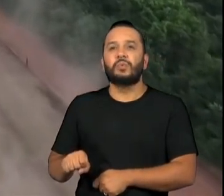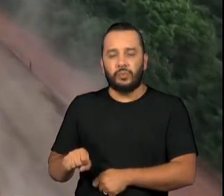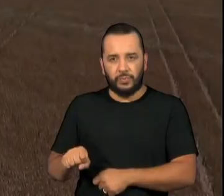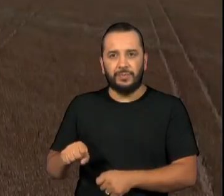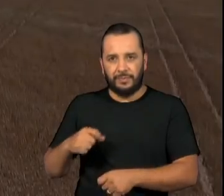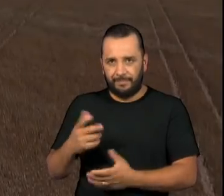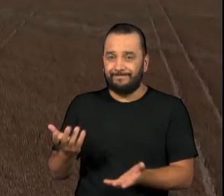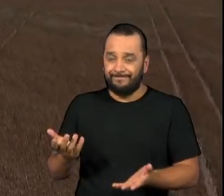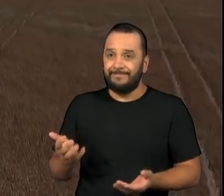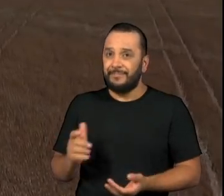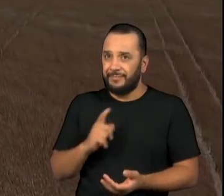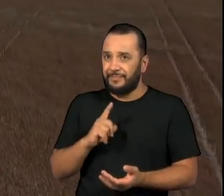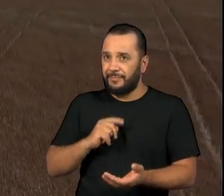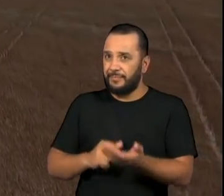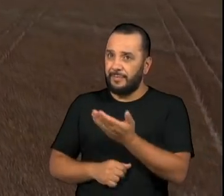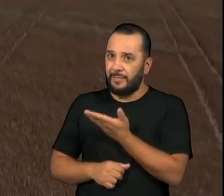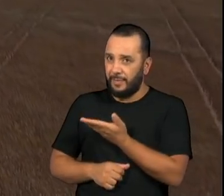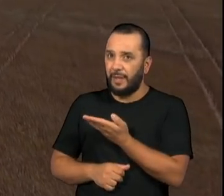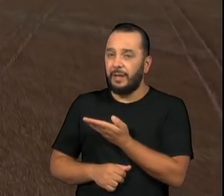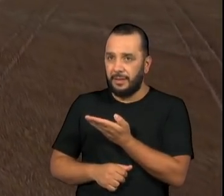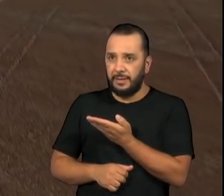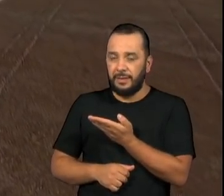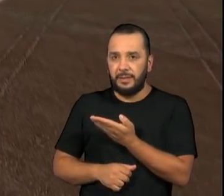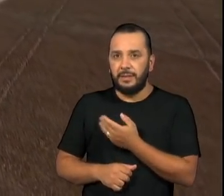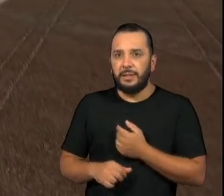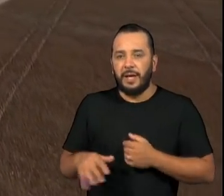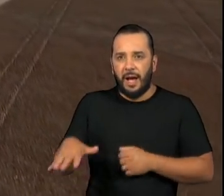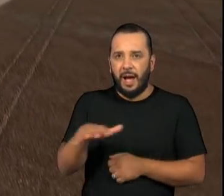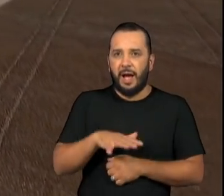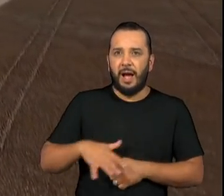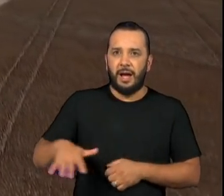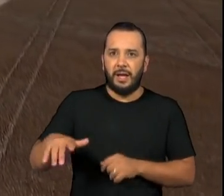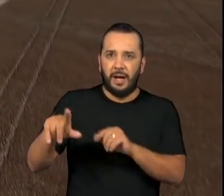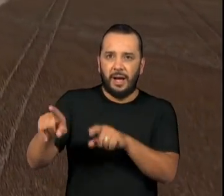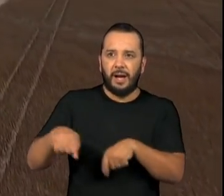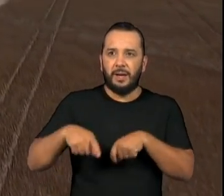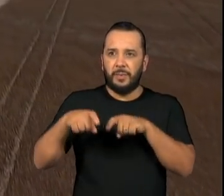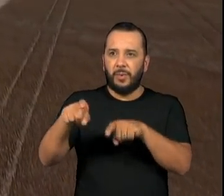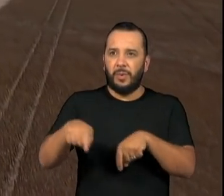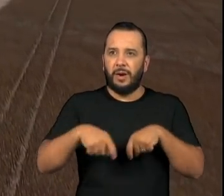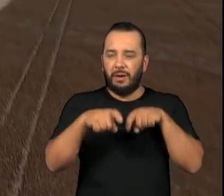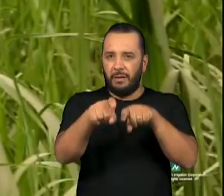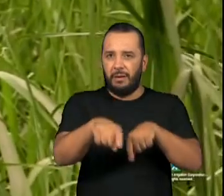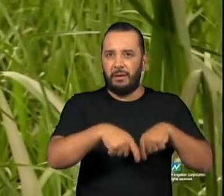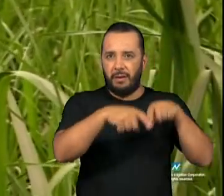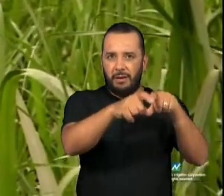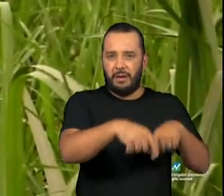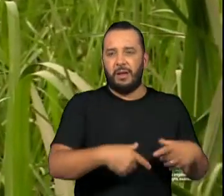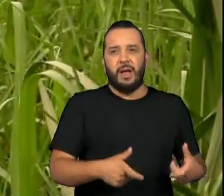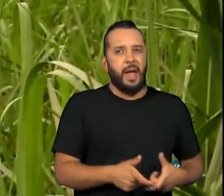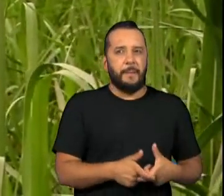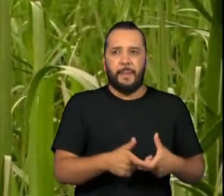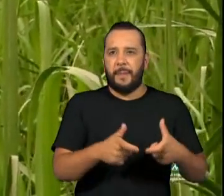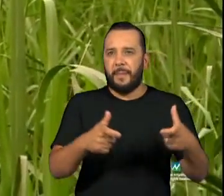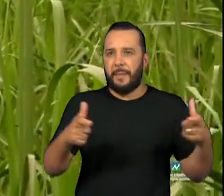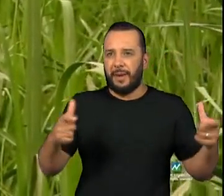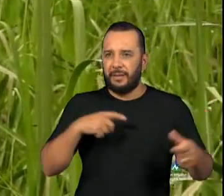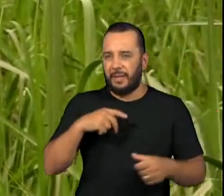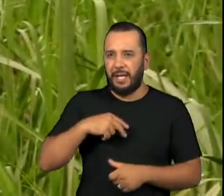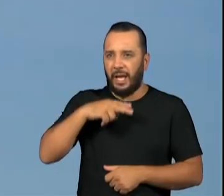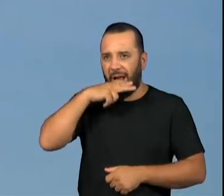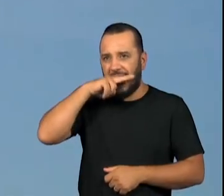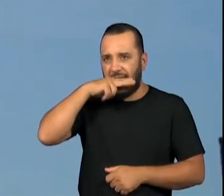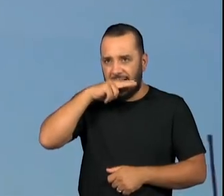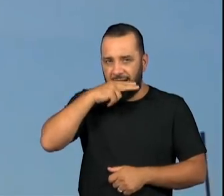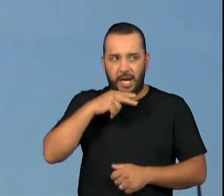Nós temos um mosaico de agropecuária, em realidade. Então, a gente tem uma grande cobertura de cana-de-açúcar, a gente